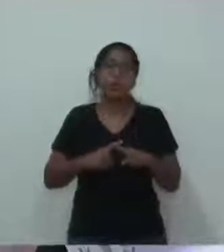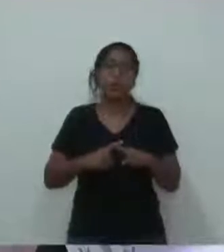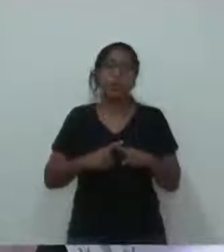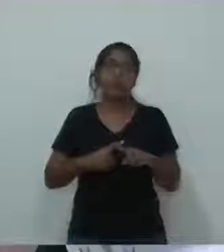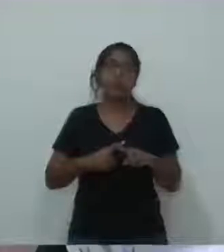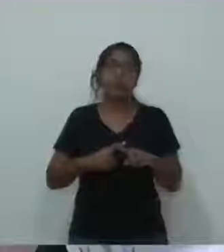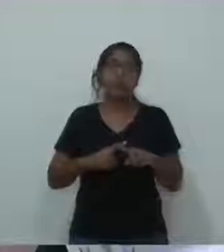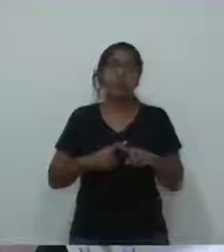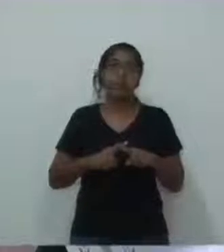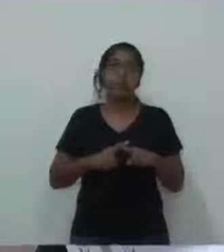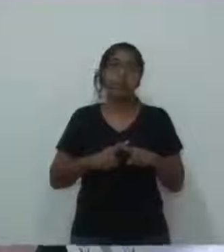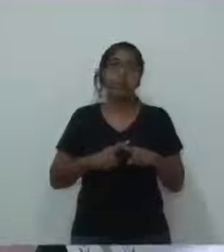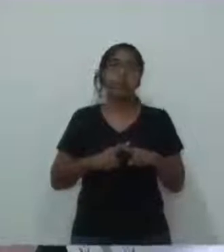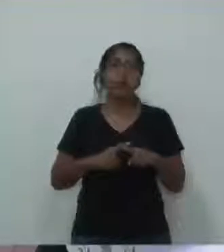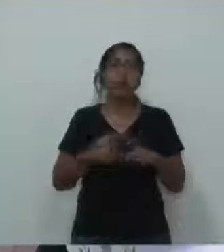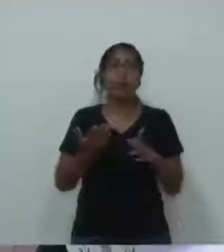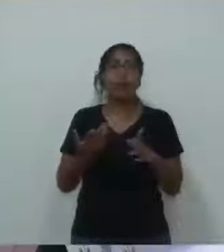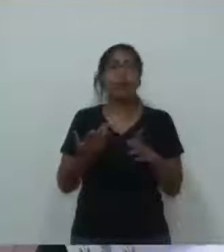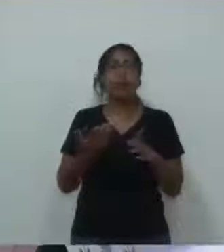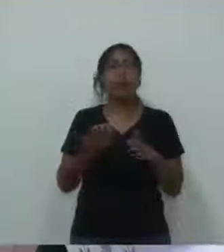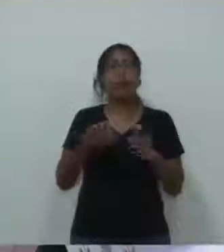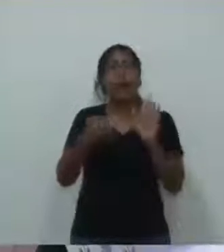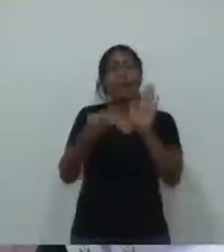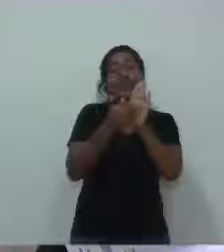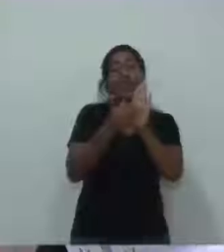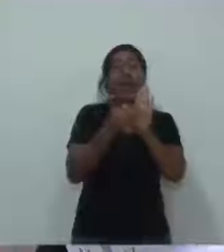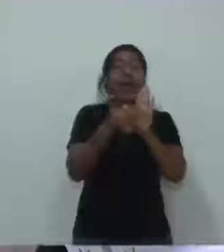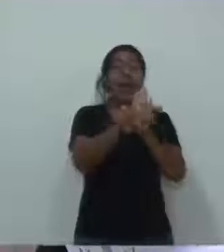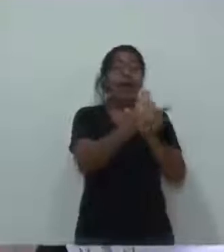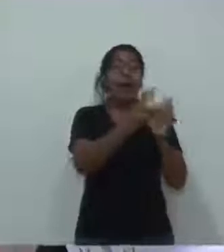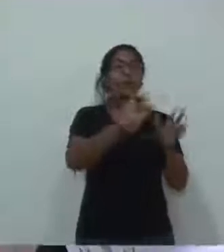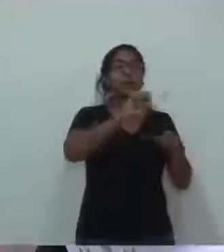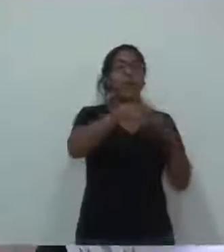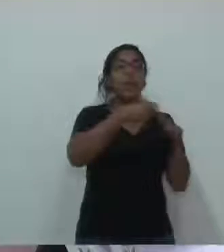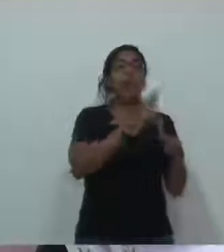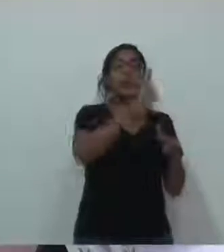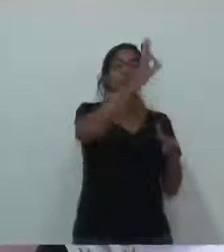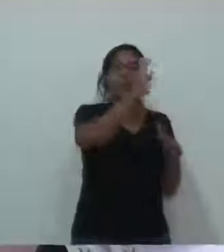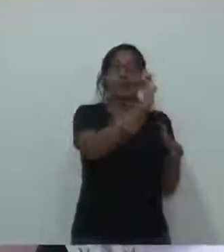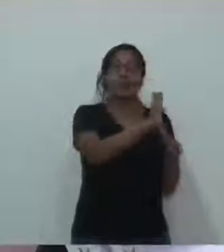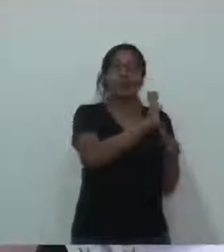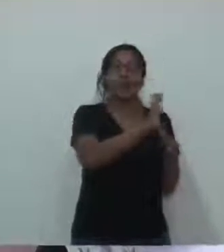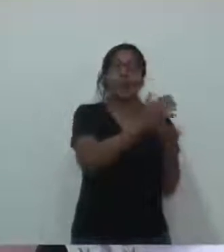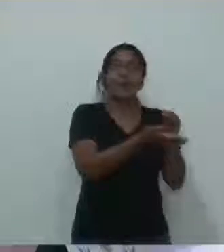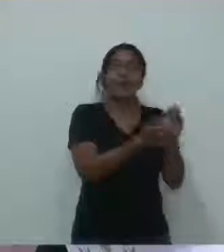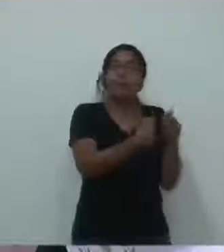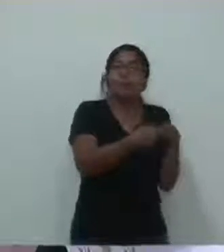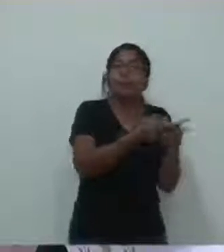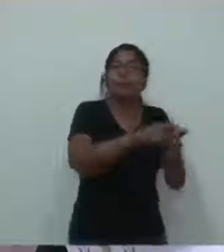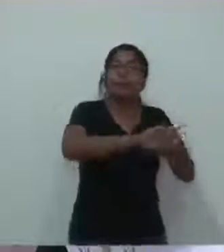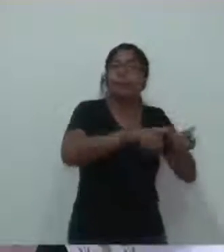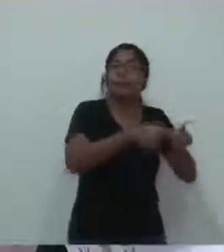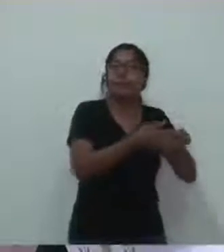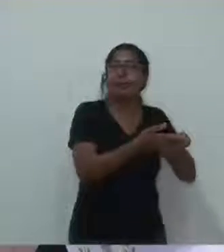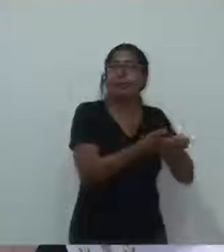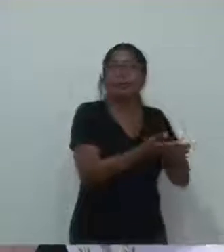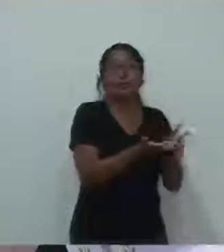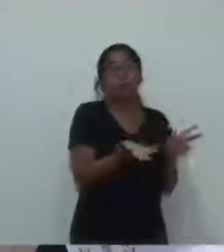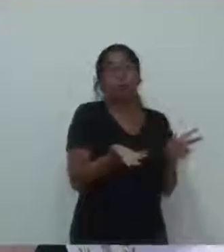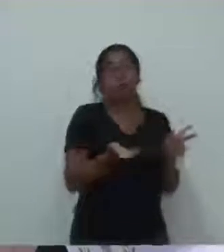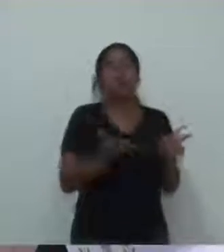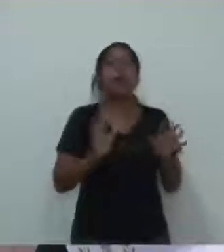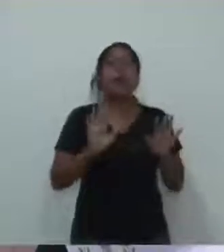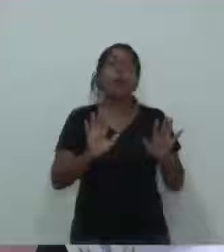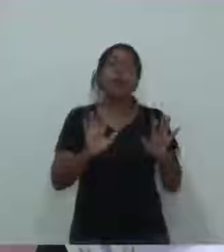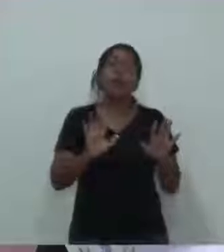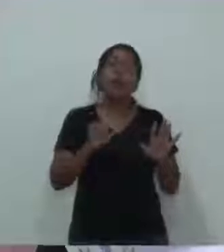programa algumas atribuições ao chefe do Executivo, mas eu acho que, ainda que, para não discutir inconstitucionalidade, serve como um bom parâmetro